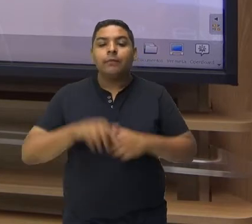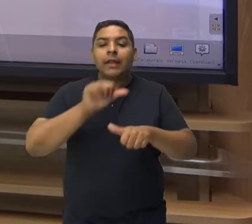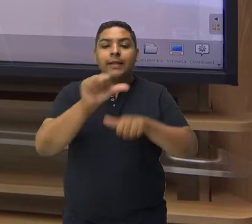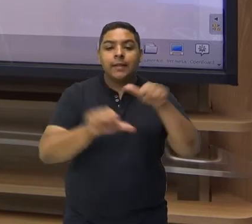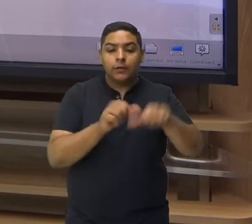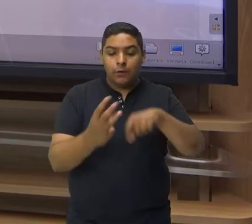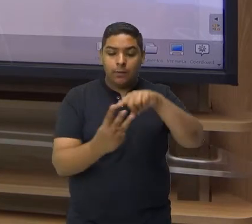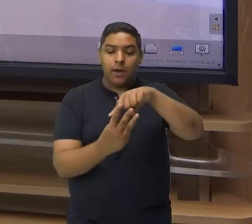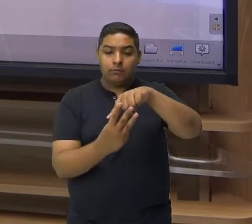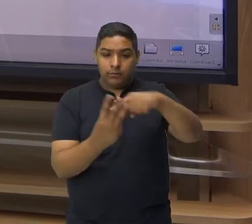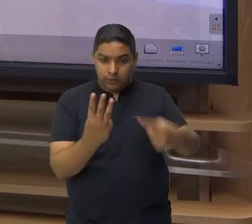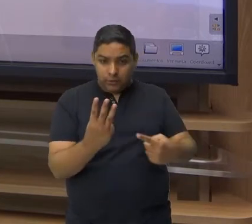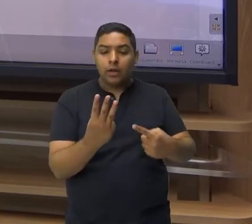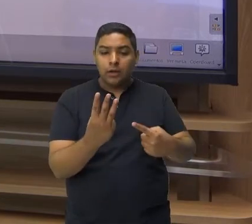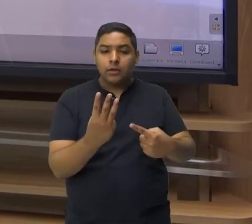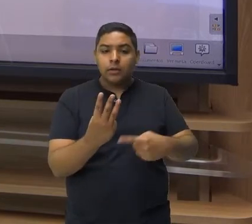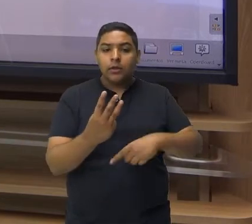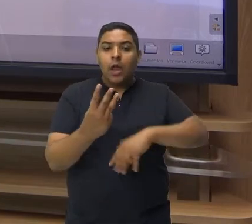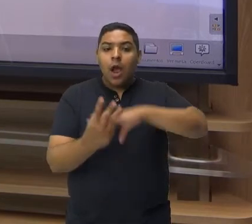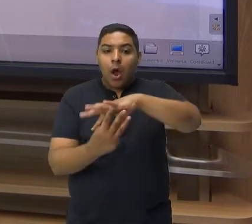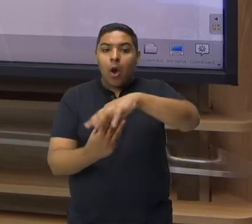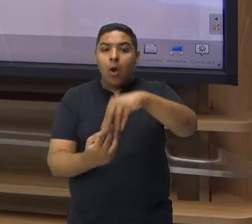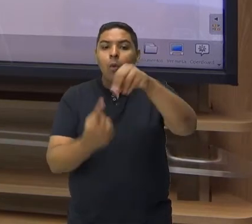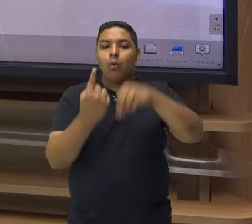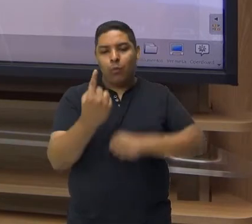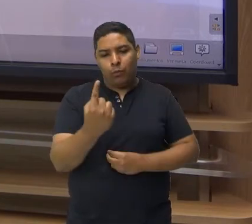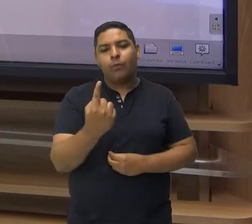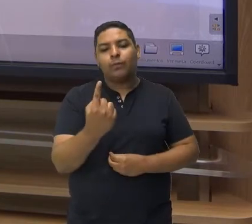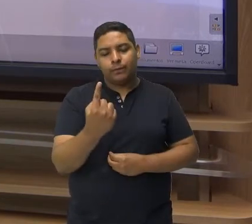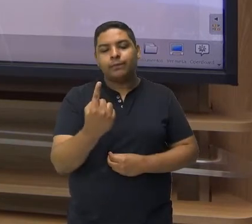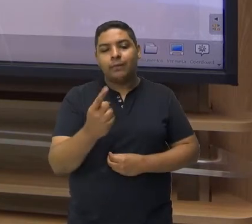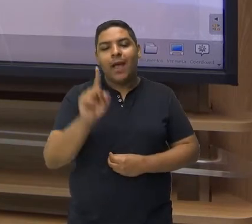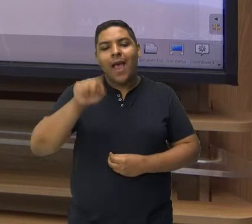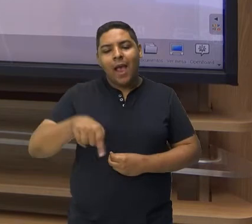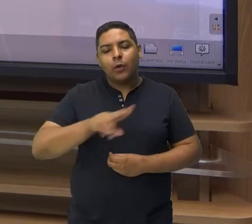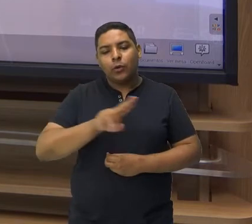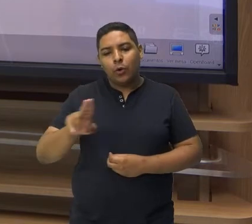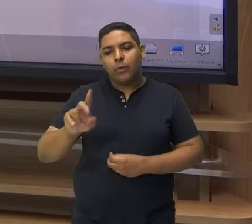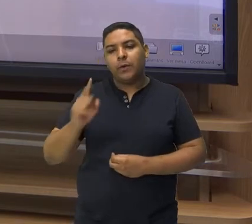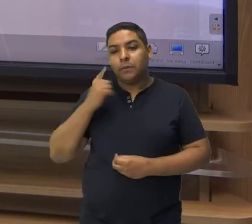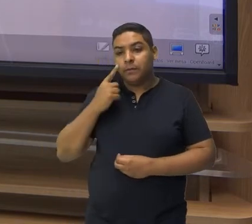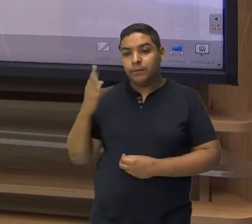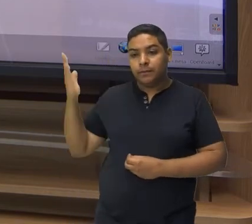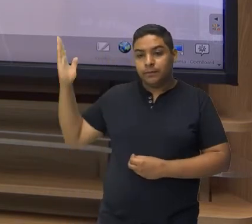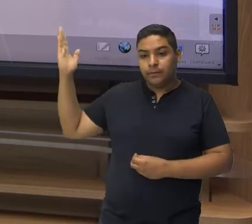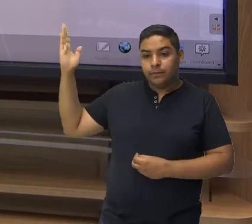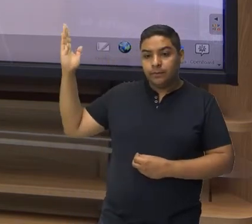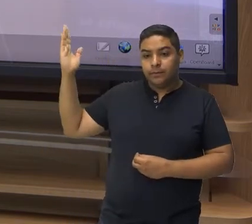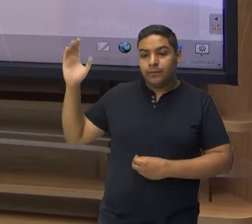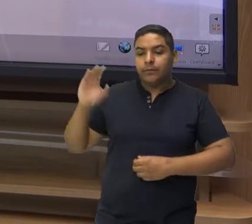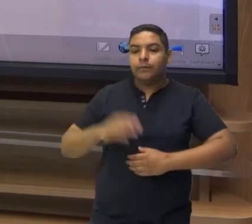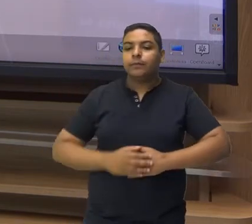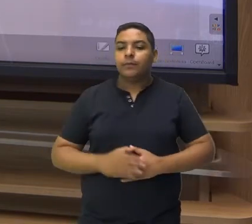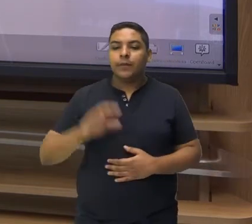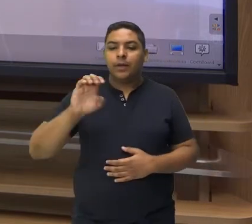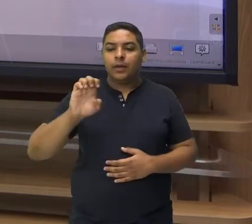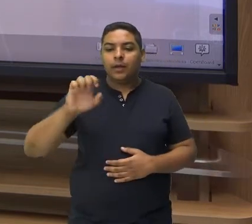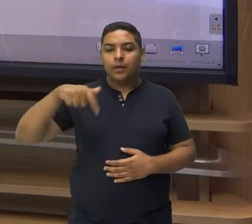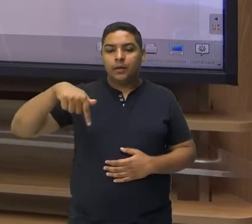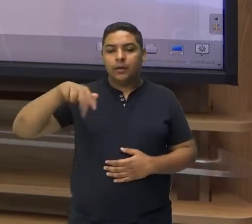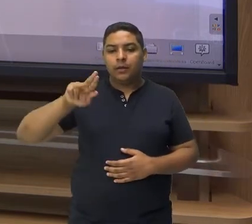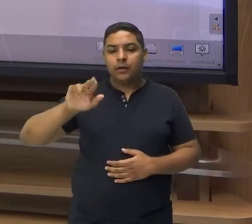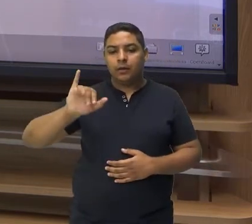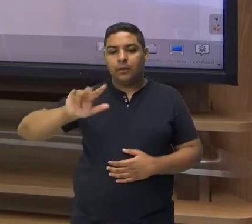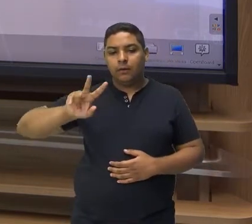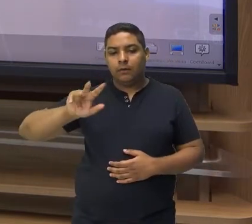transformar esses três capacitores em um só, que nós chamamos de capacitor equivalente. Mas para isso, nós temos algumas características,